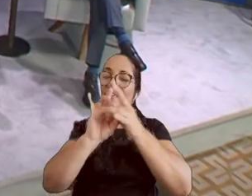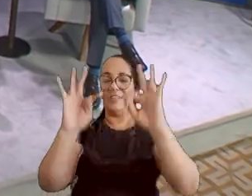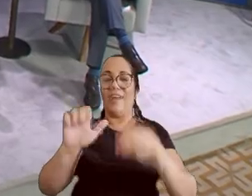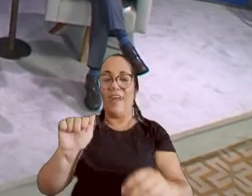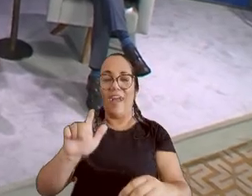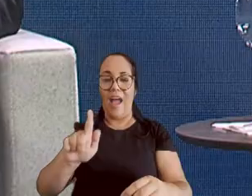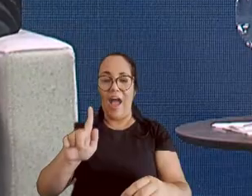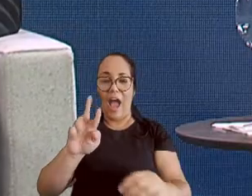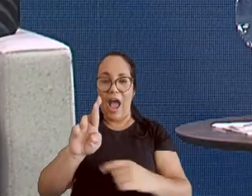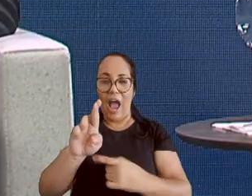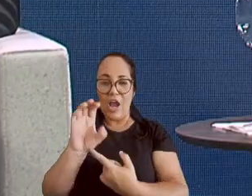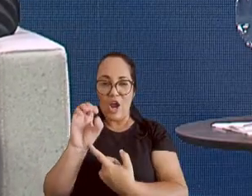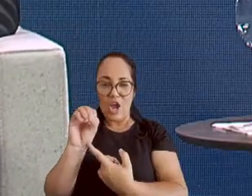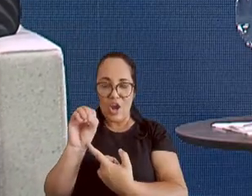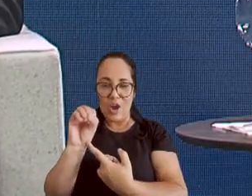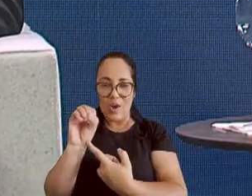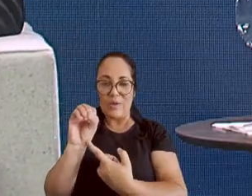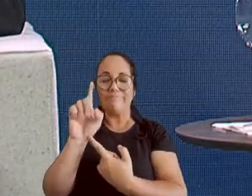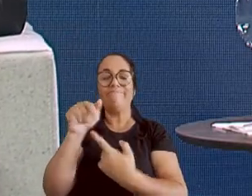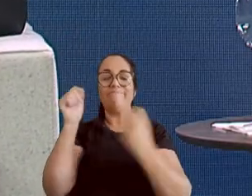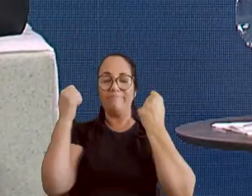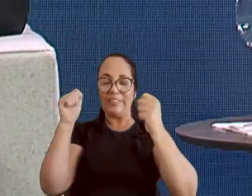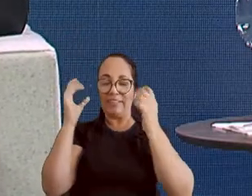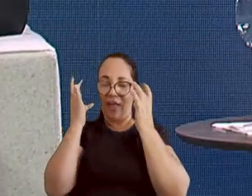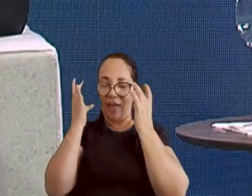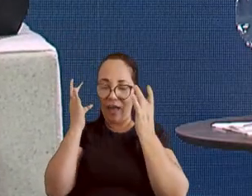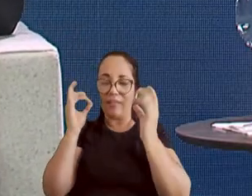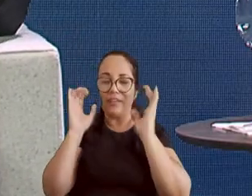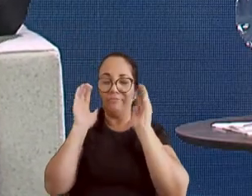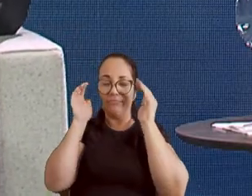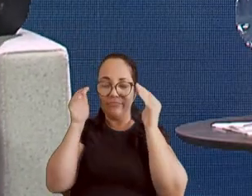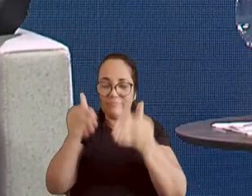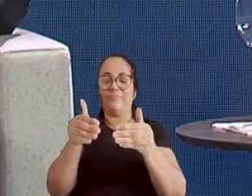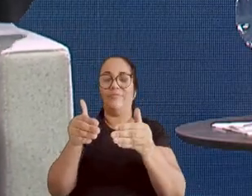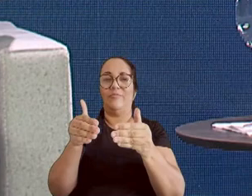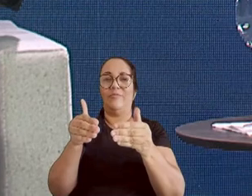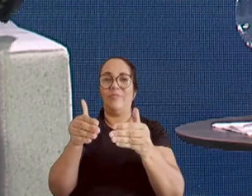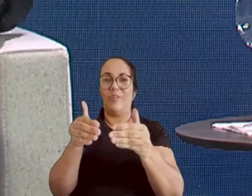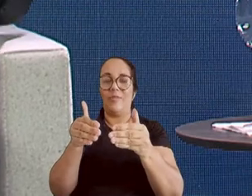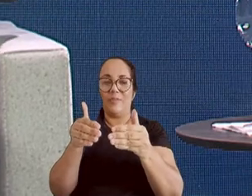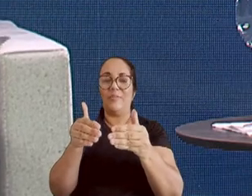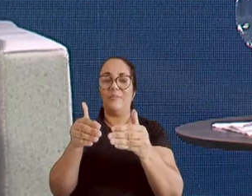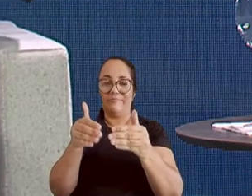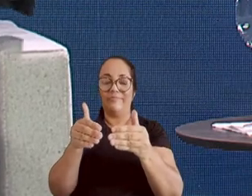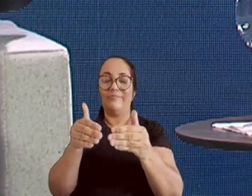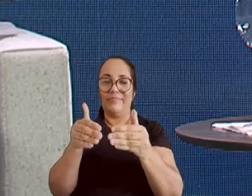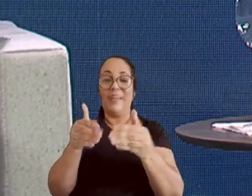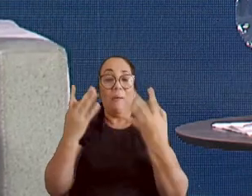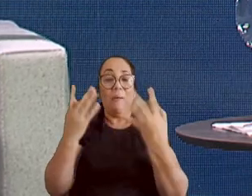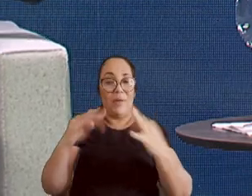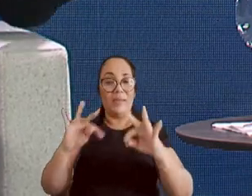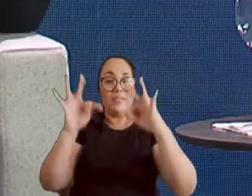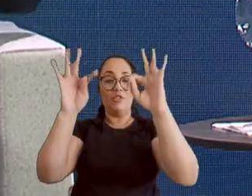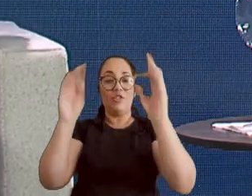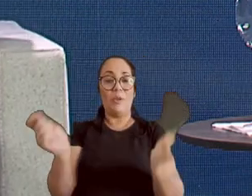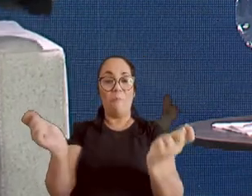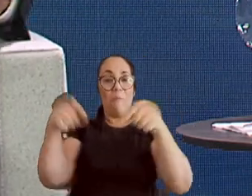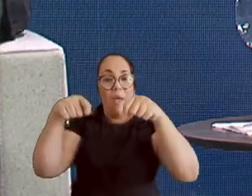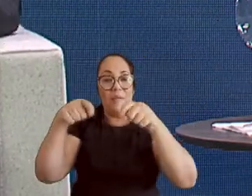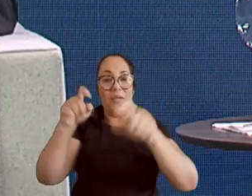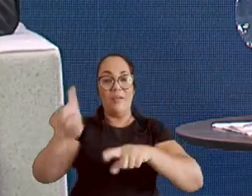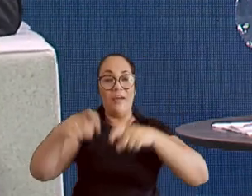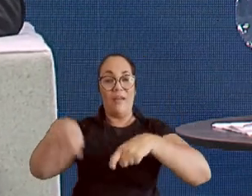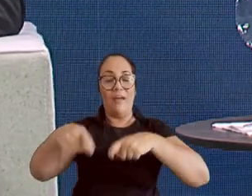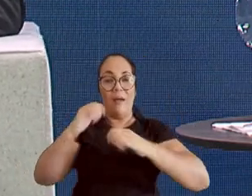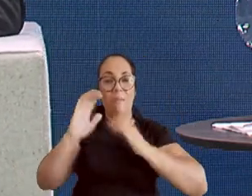atenção que tem que ser dada cada vez mais para essa Fronteira tecnológica que vai permitir a gente produzir cada vez mais de forma eficiente de